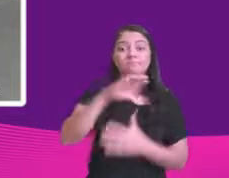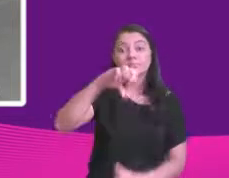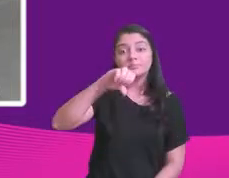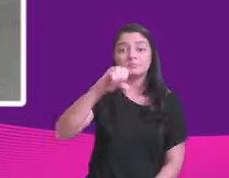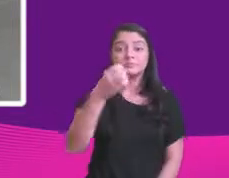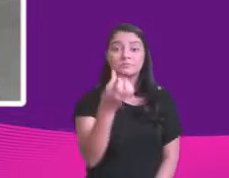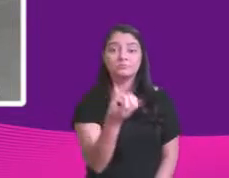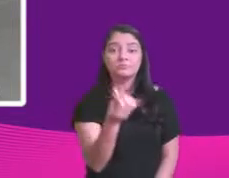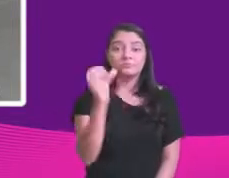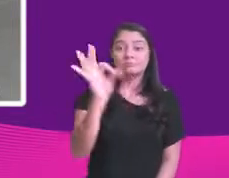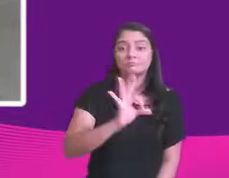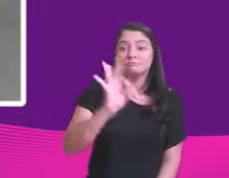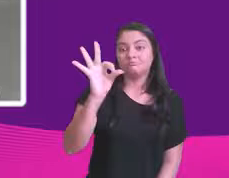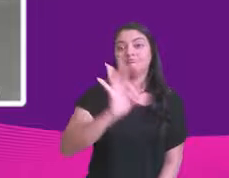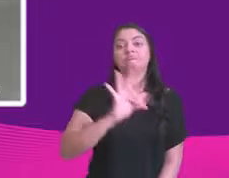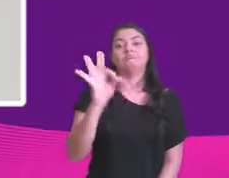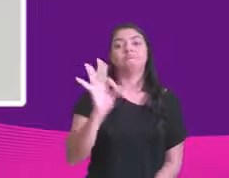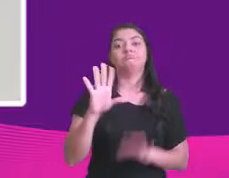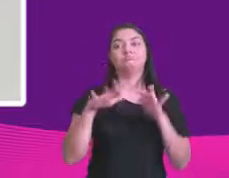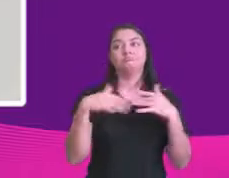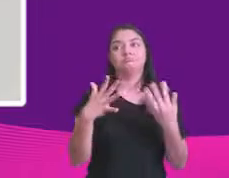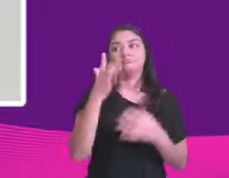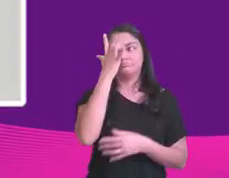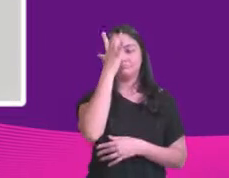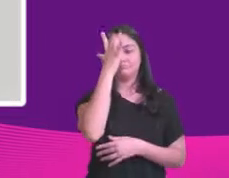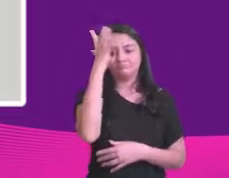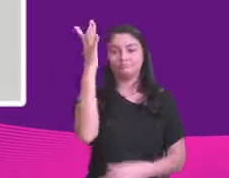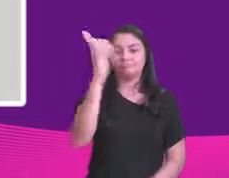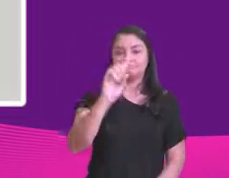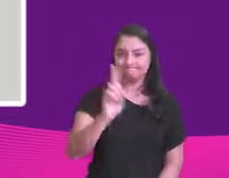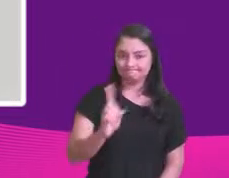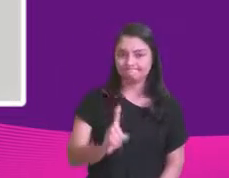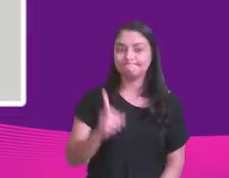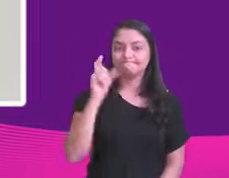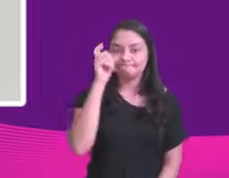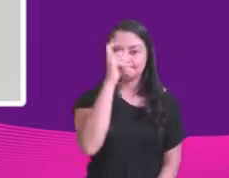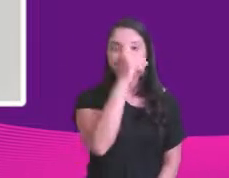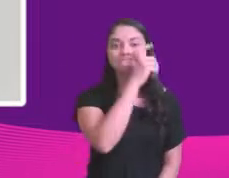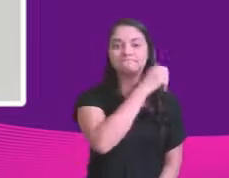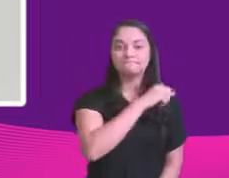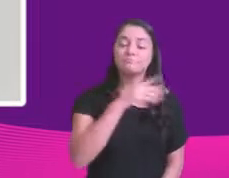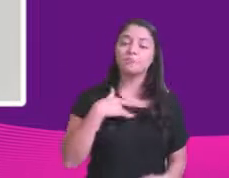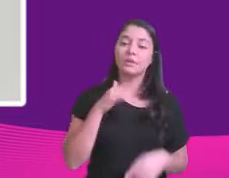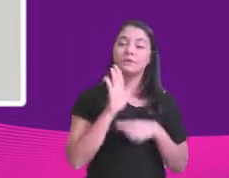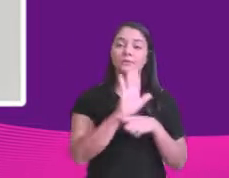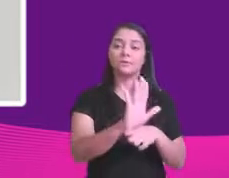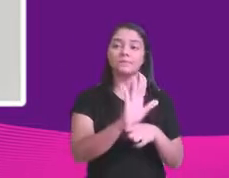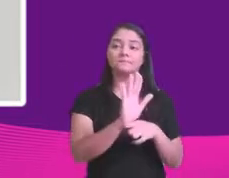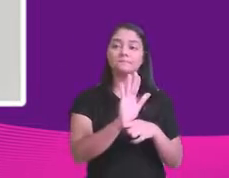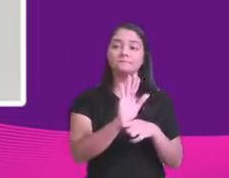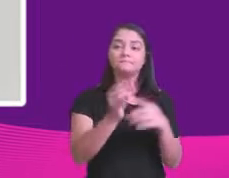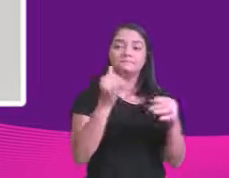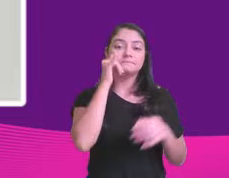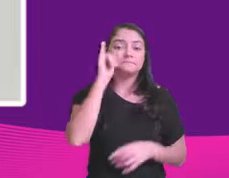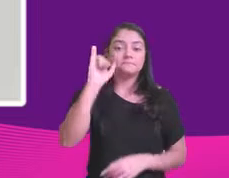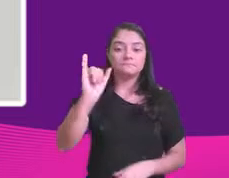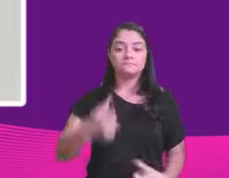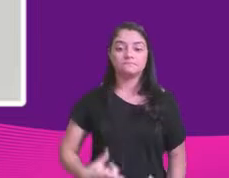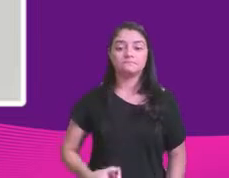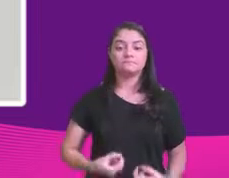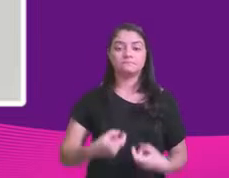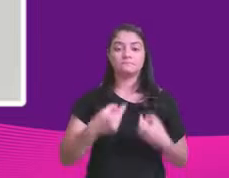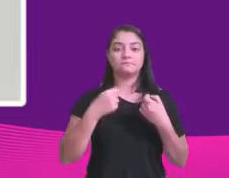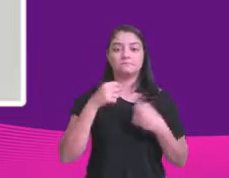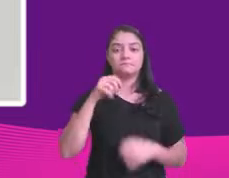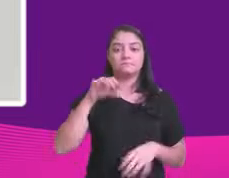ainda no momento nenhum screening, nenhum teste de screening para poder prevenir câncer de ovário. Em relação à